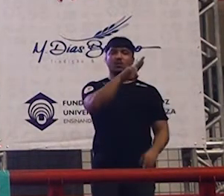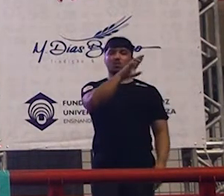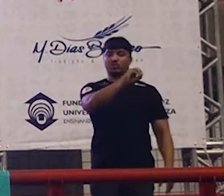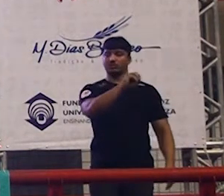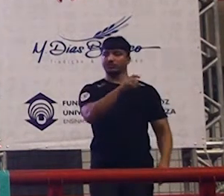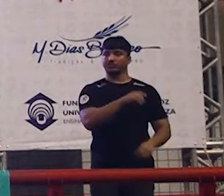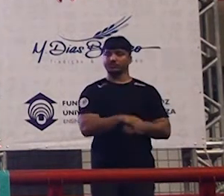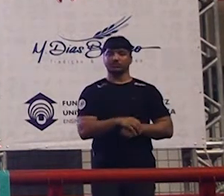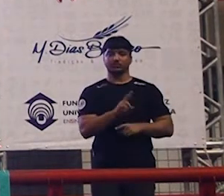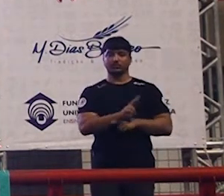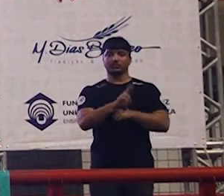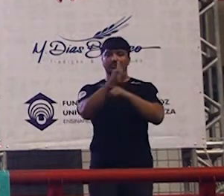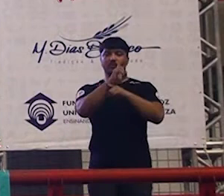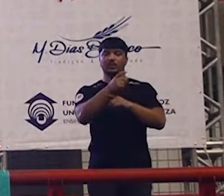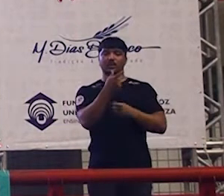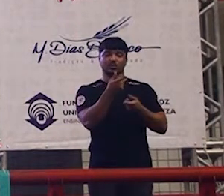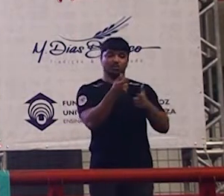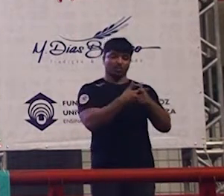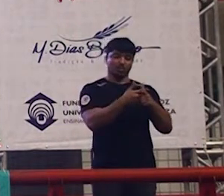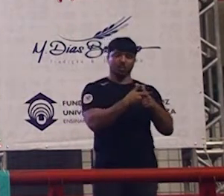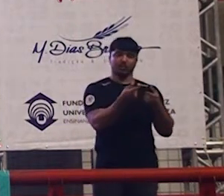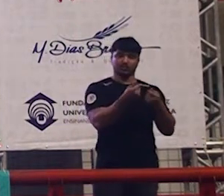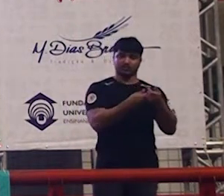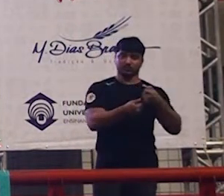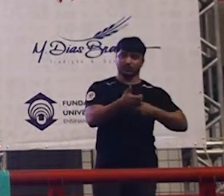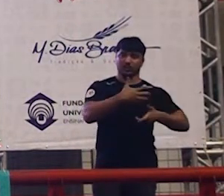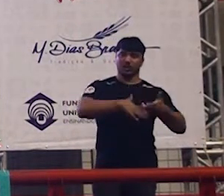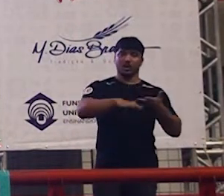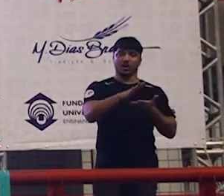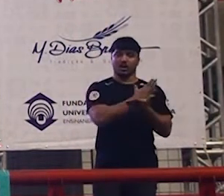representação da crise financeira que assolou alguns países europeus,